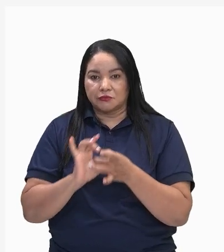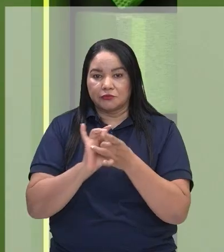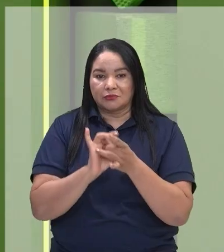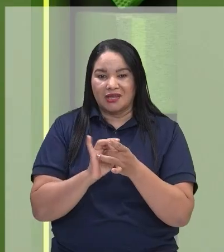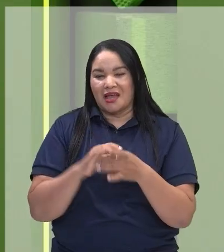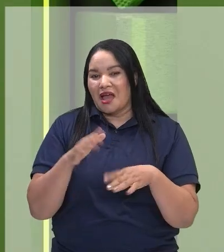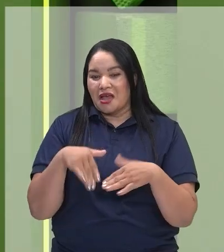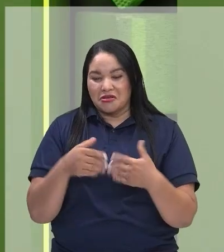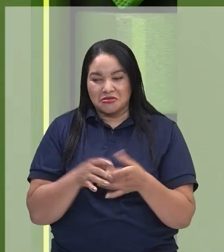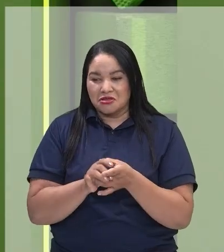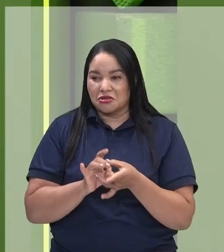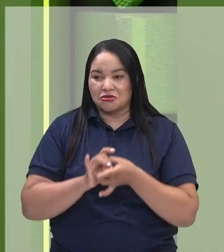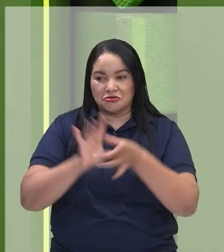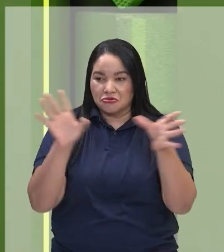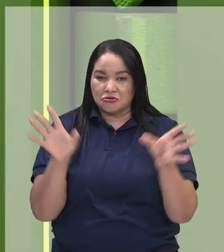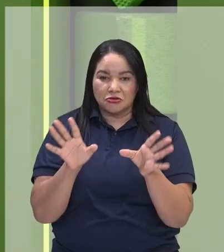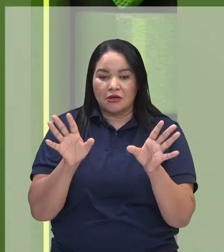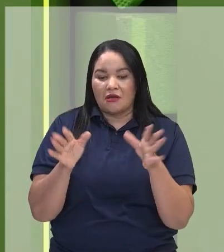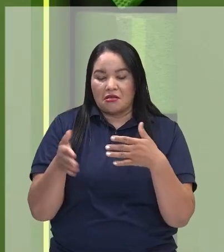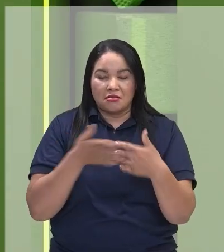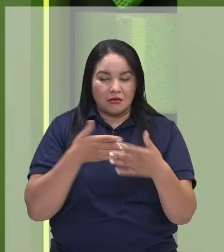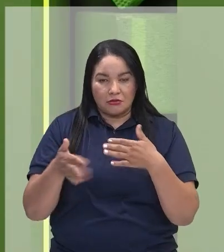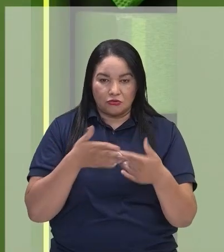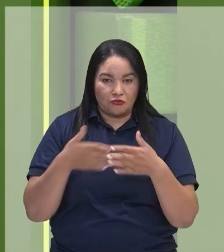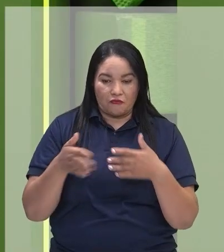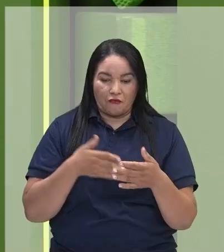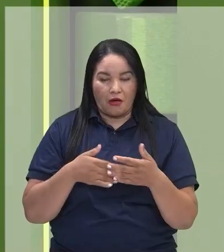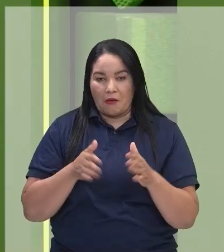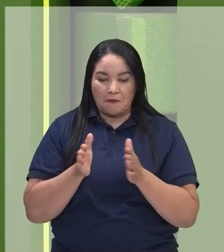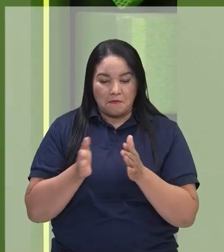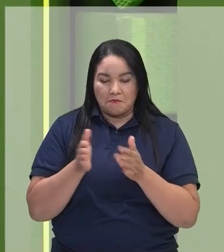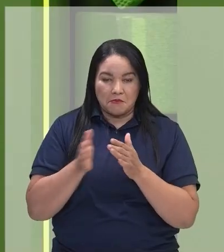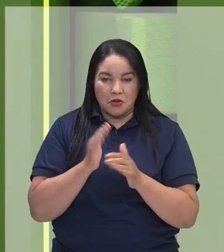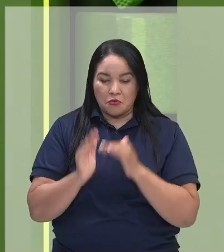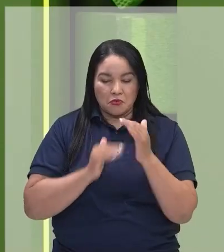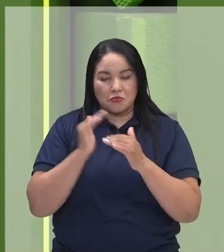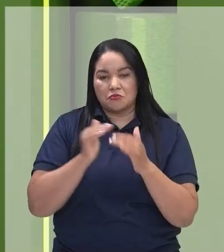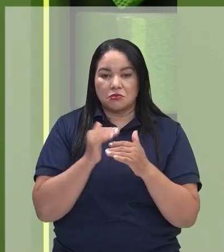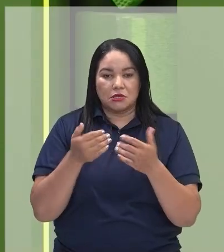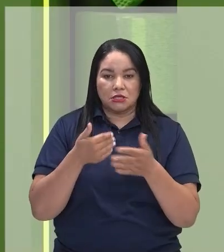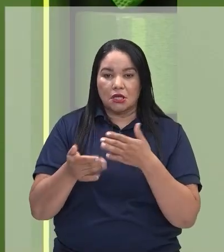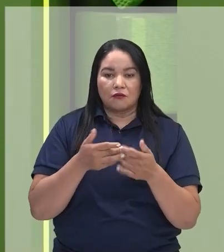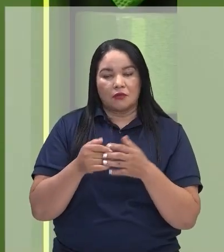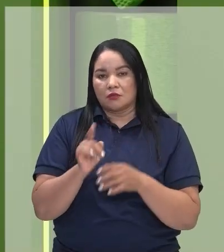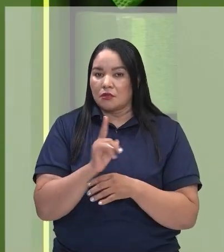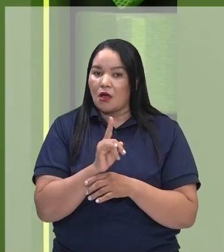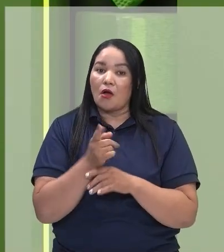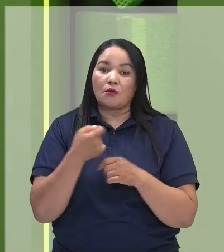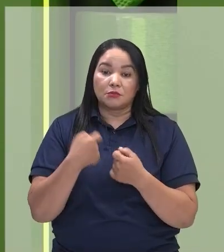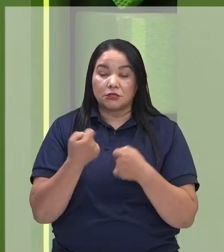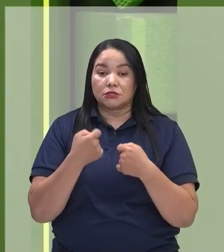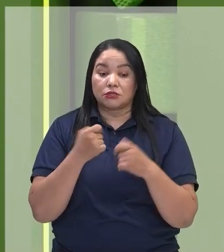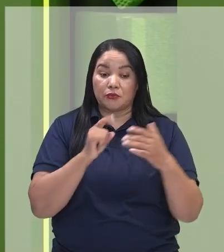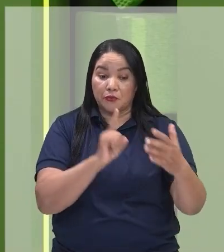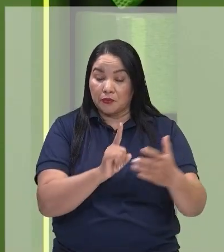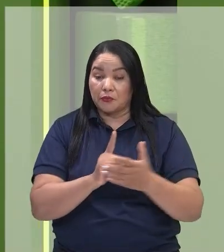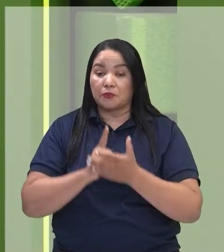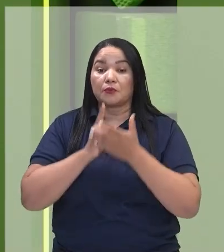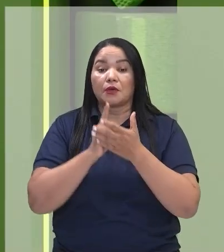esses jovens à mercê, né, desse período. A gente precisa realmente trazer para perto, conversar,